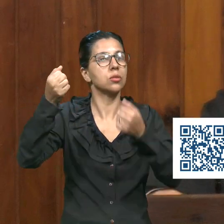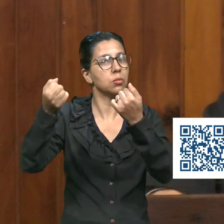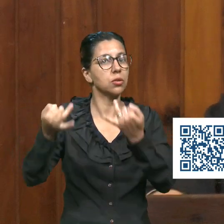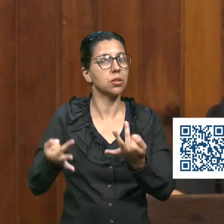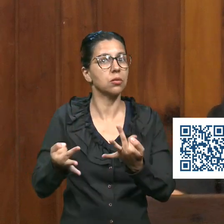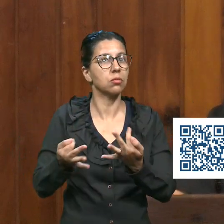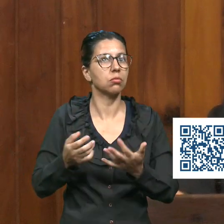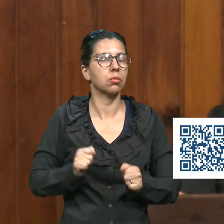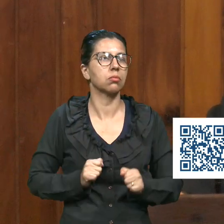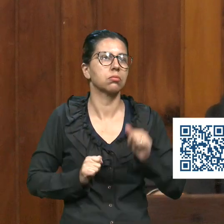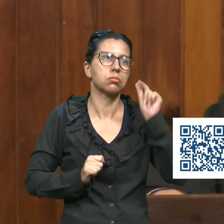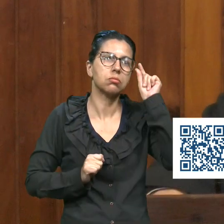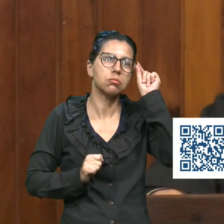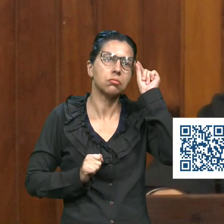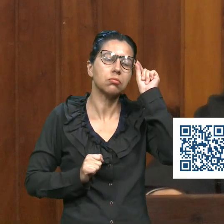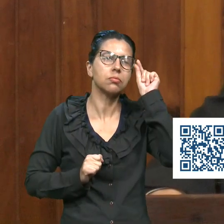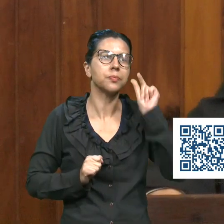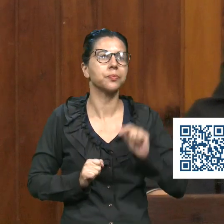acho mais grave,